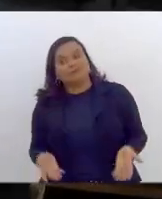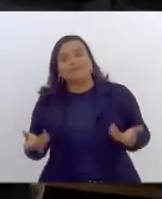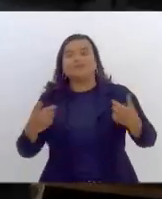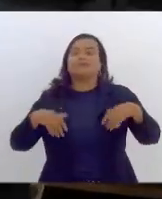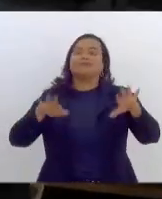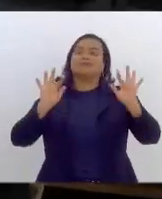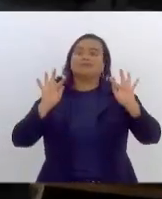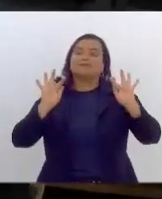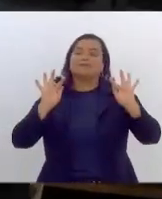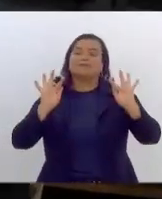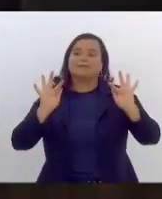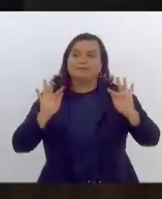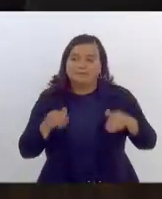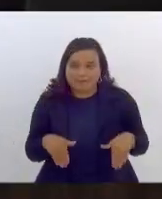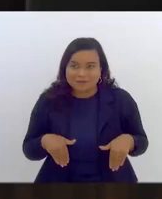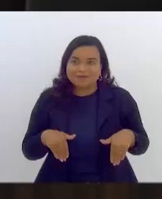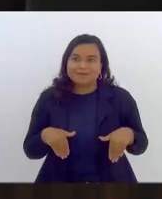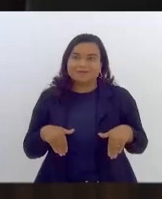finalizando,